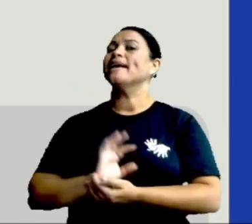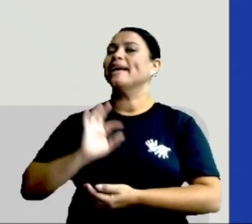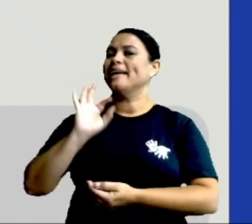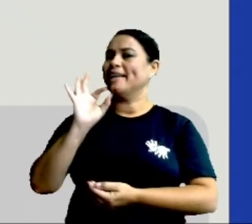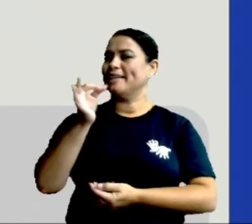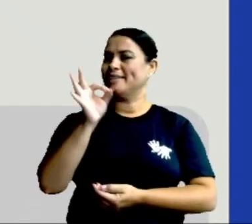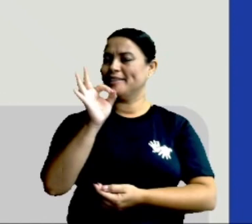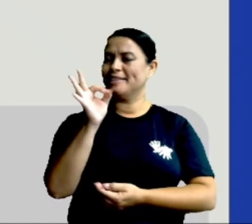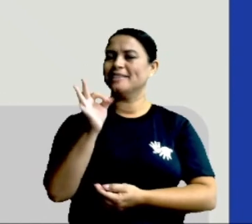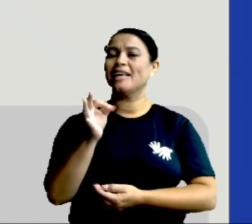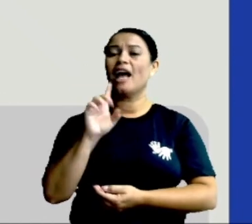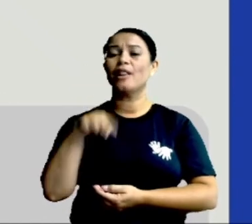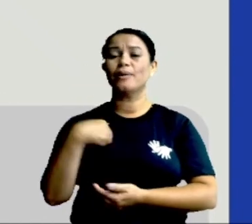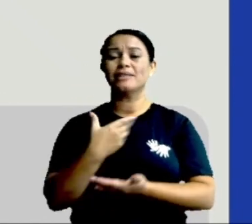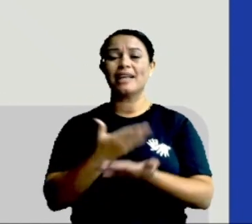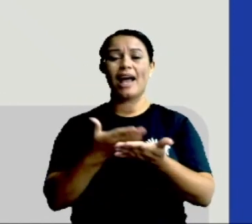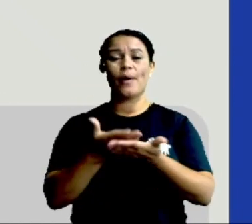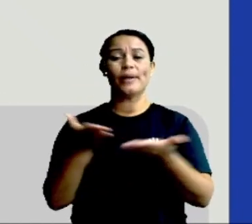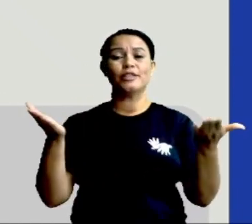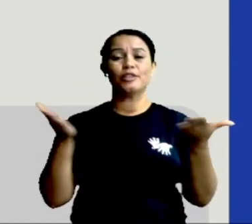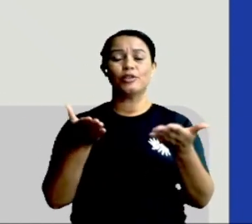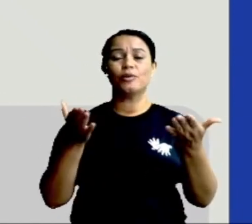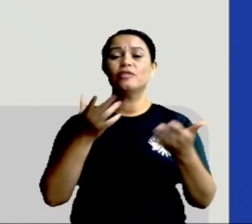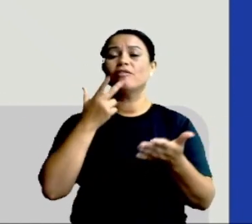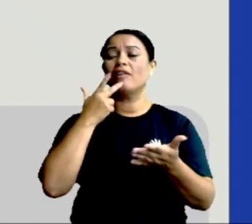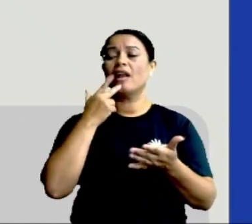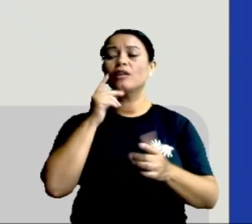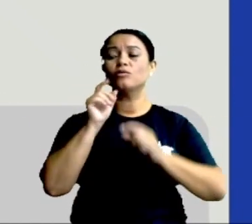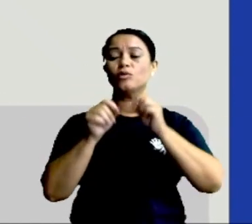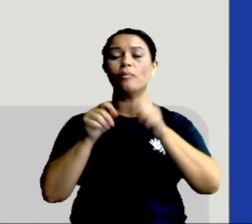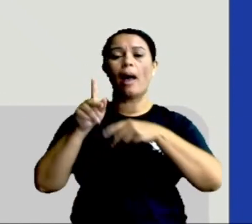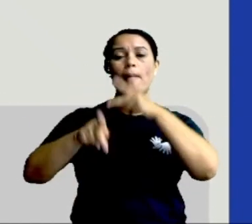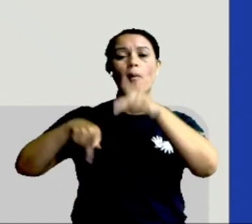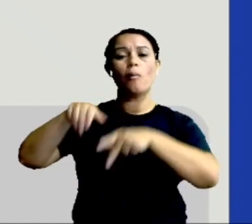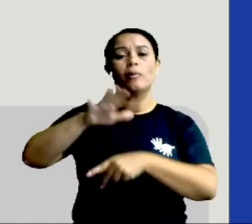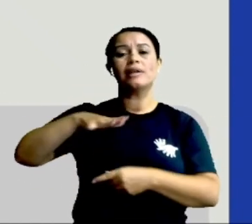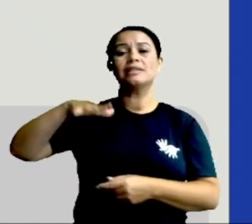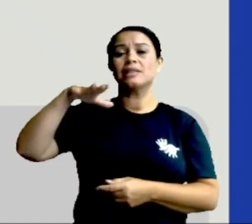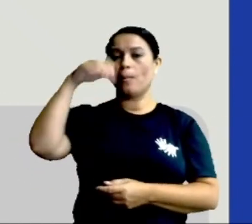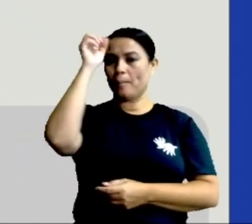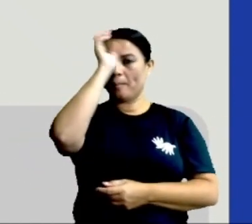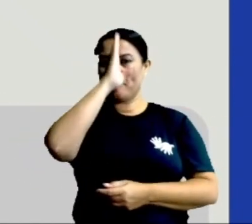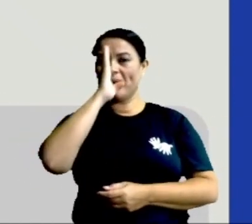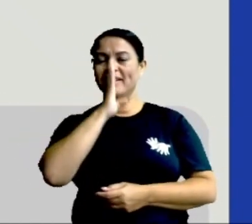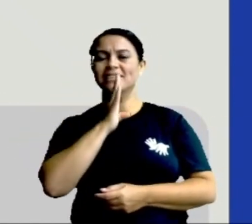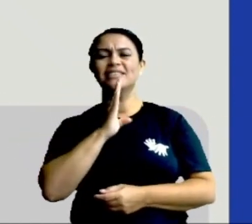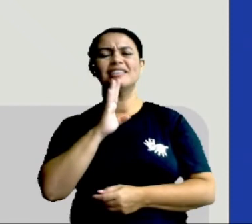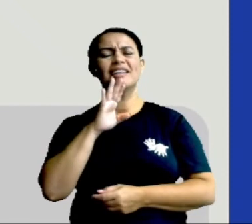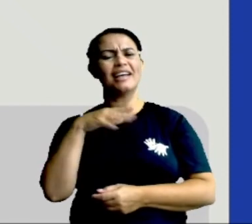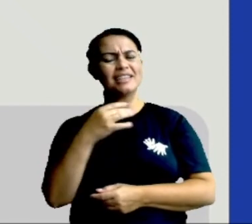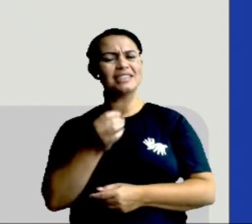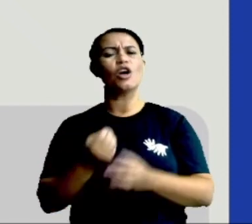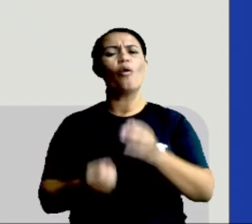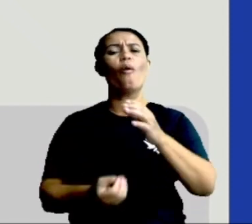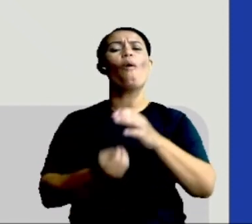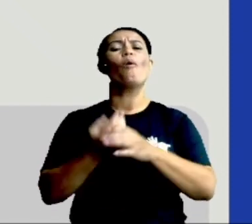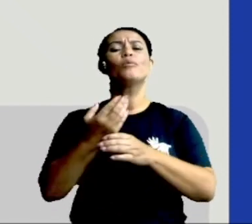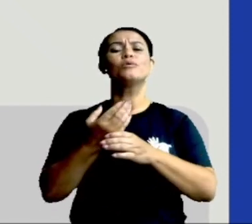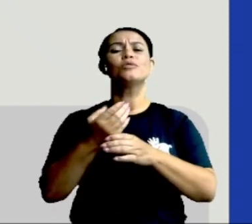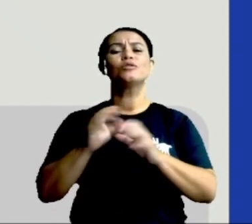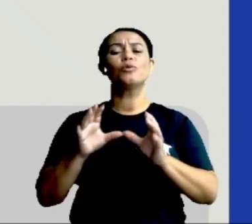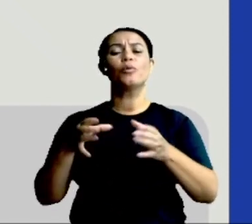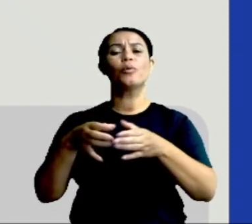Então, é isso aí. A nossa aula de hoje foi sobre a população brasileira, como foi formado o